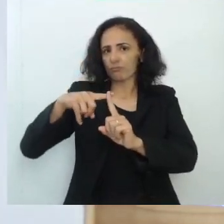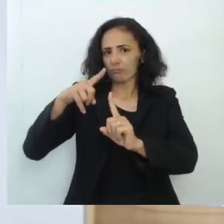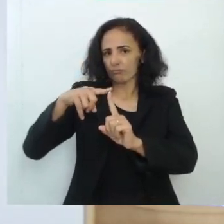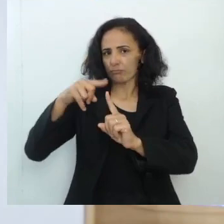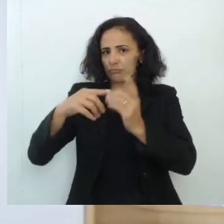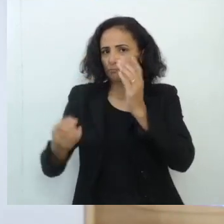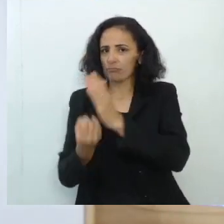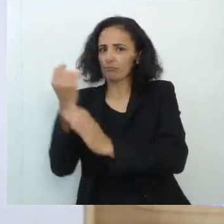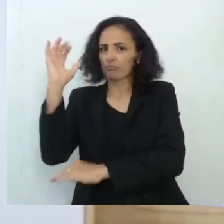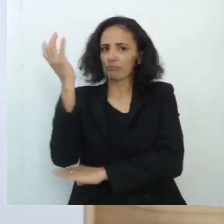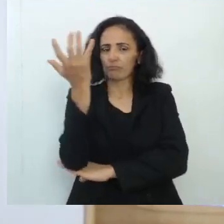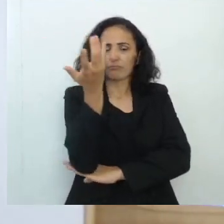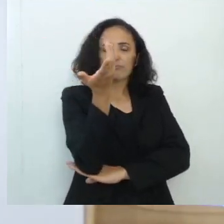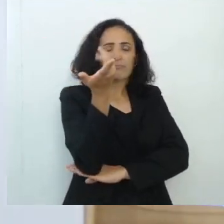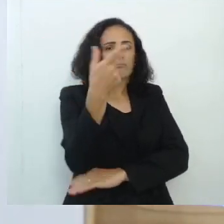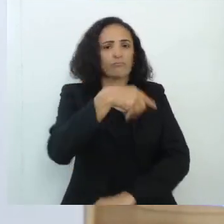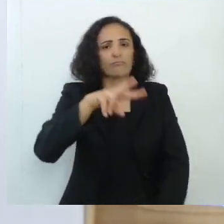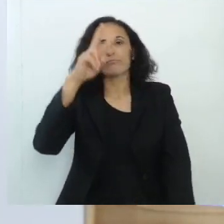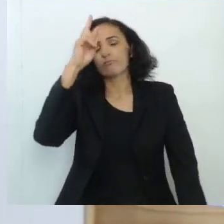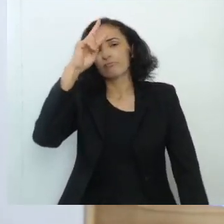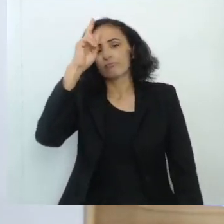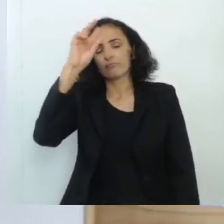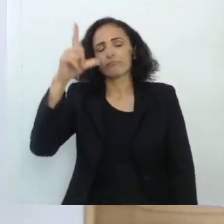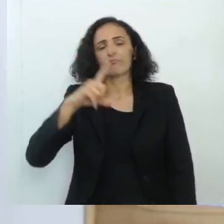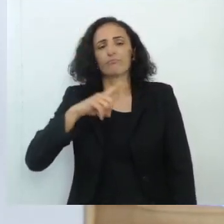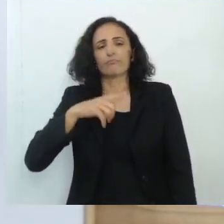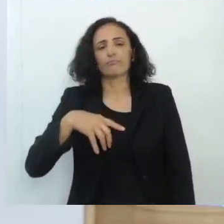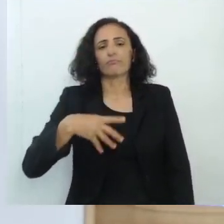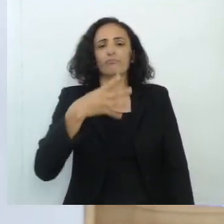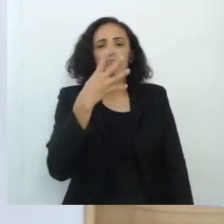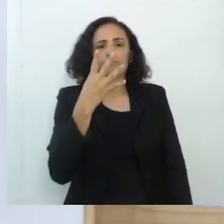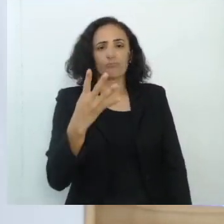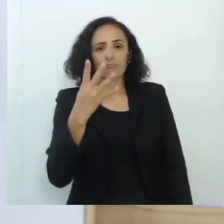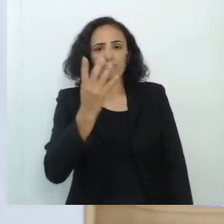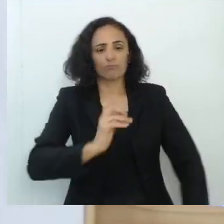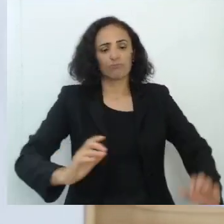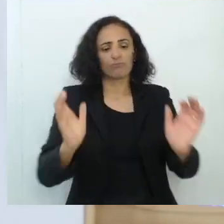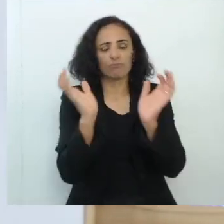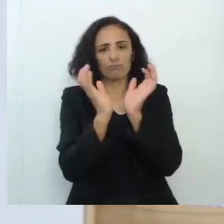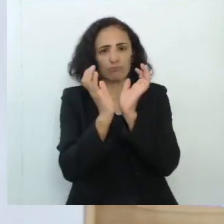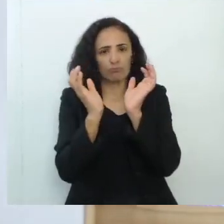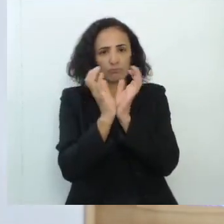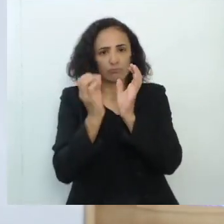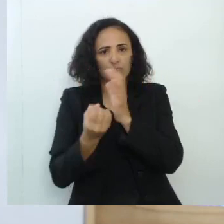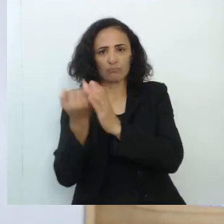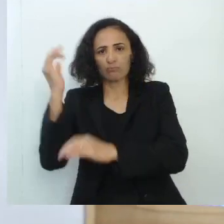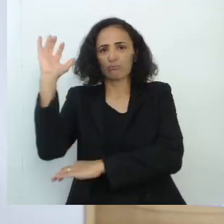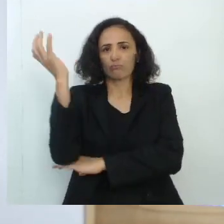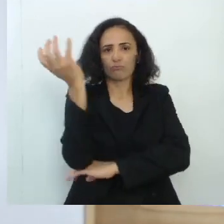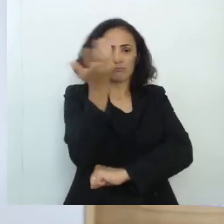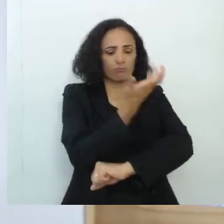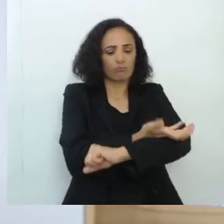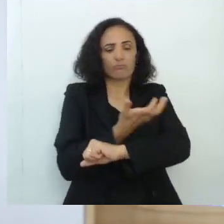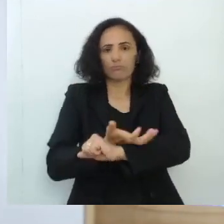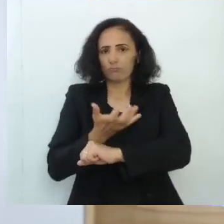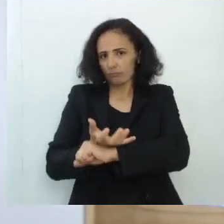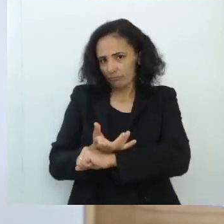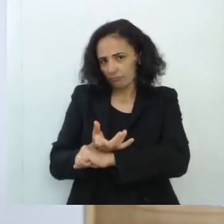lembrem que a gente tem 4 grupos: briófitas, pteridófitas, gimnospermas e